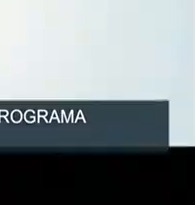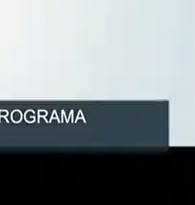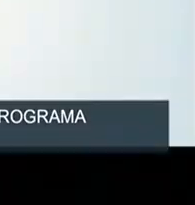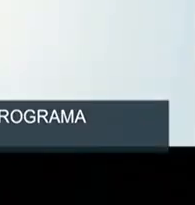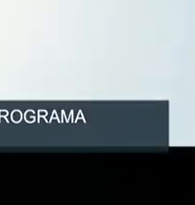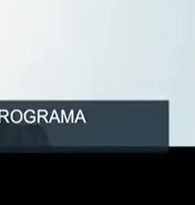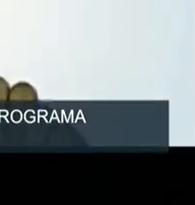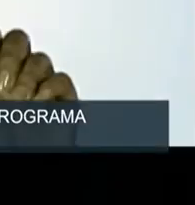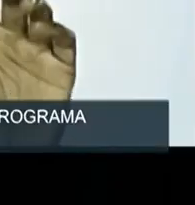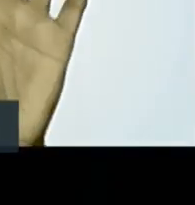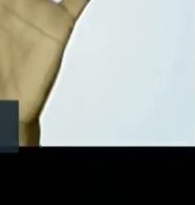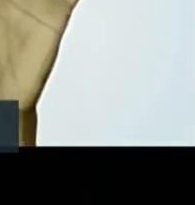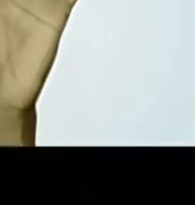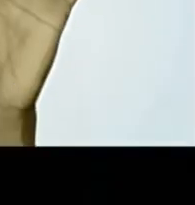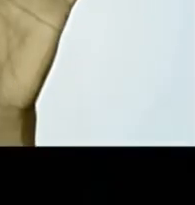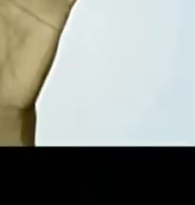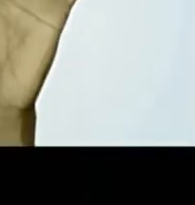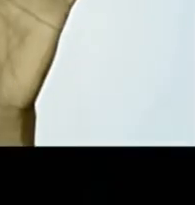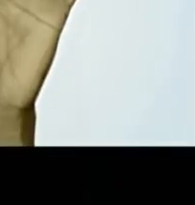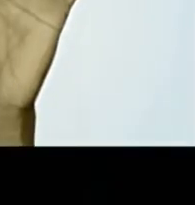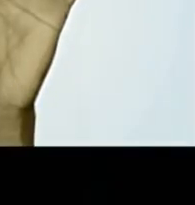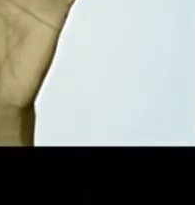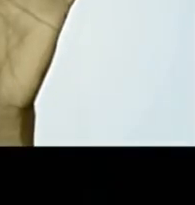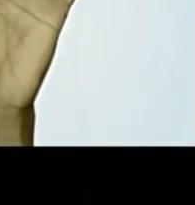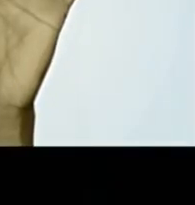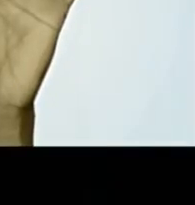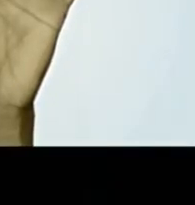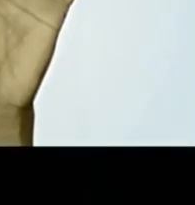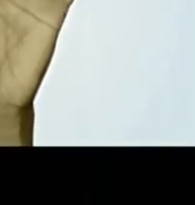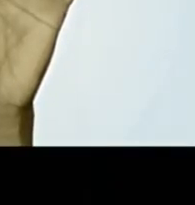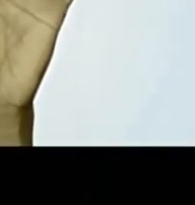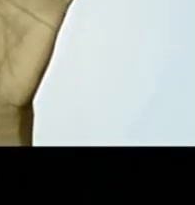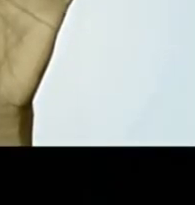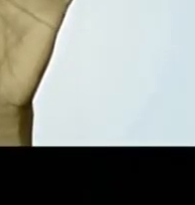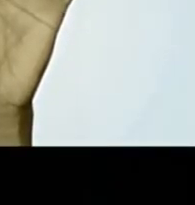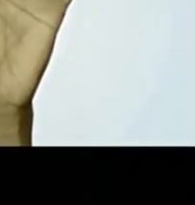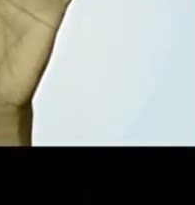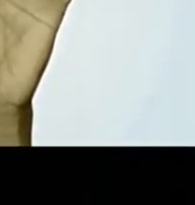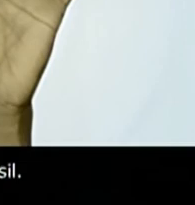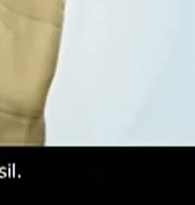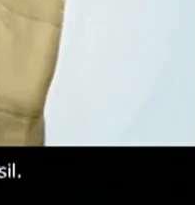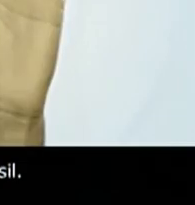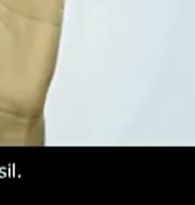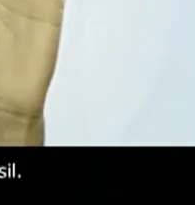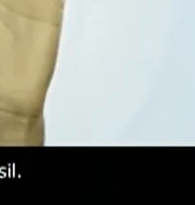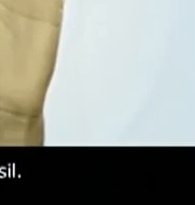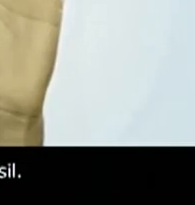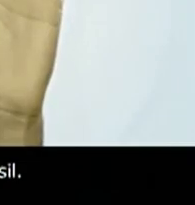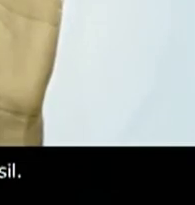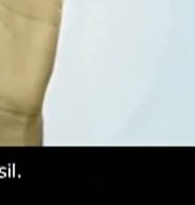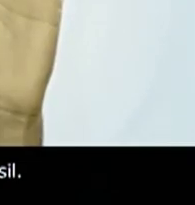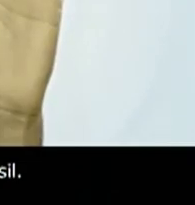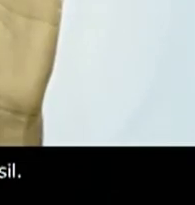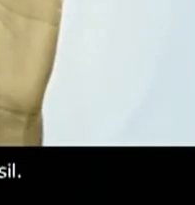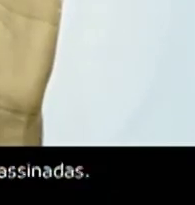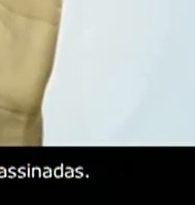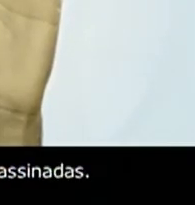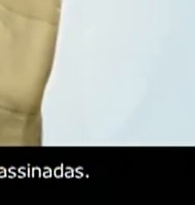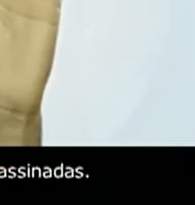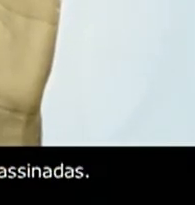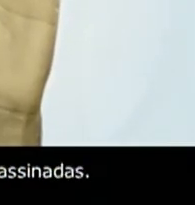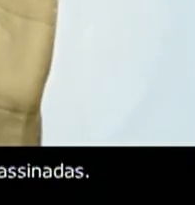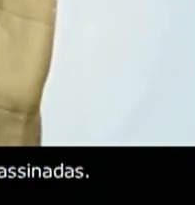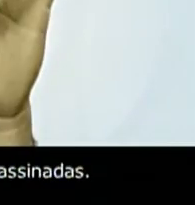e a Lei Maria da Penha completa seis anos mas mesmo assim uma mulher é agredida a cada cinco minutos no Brasil